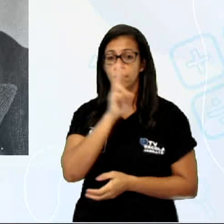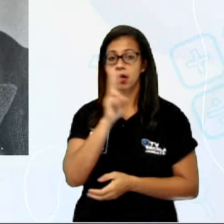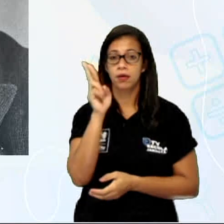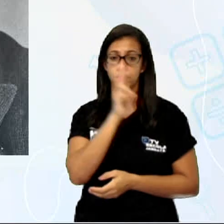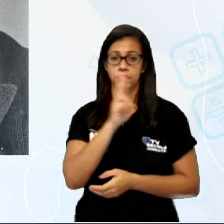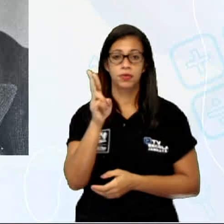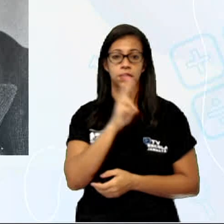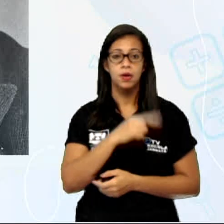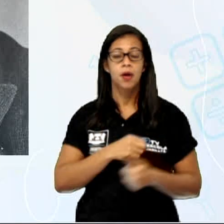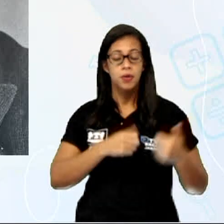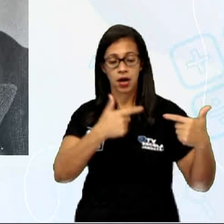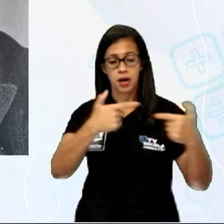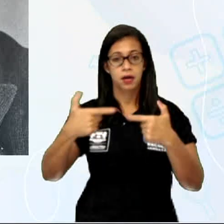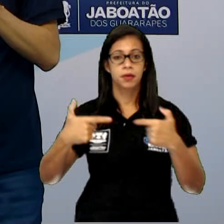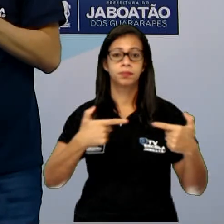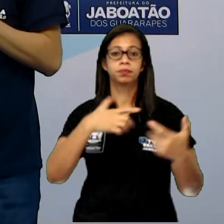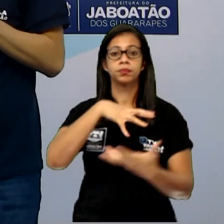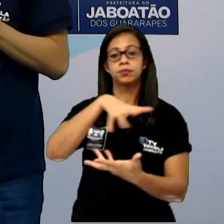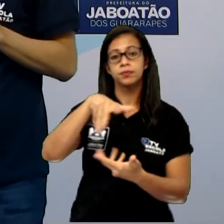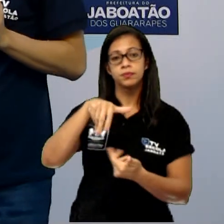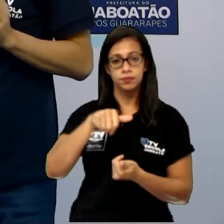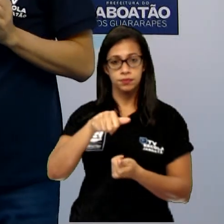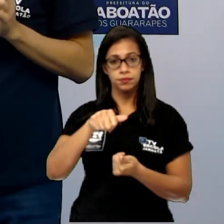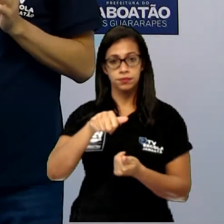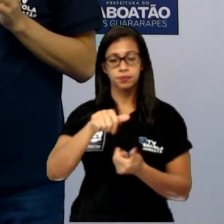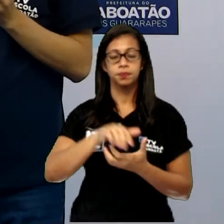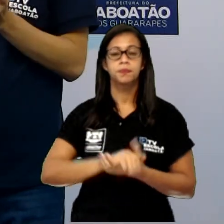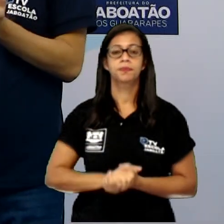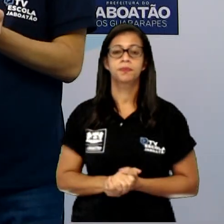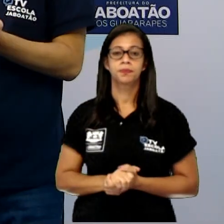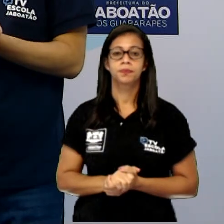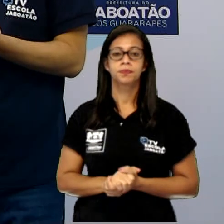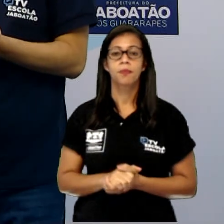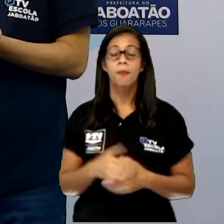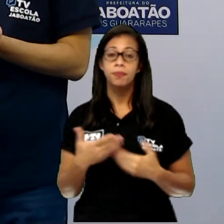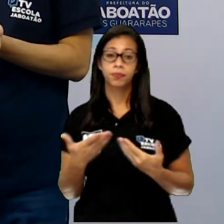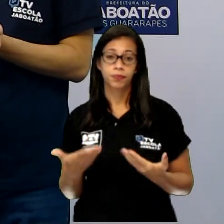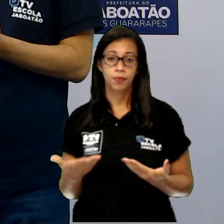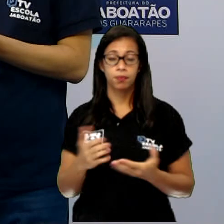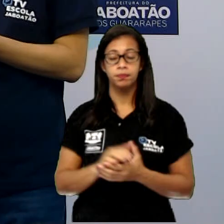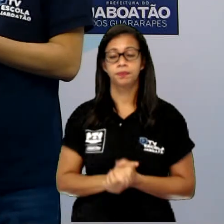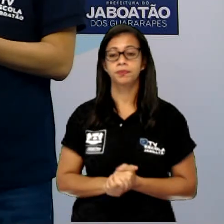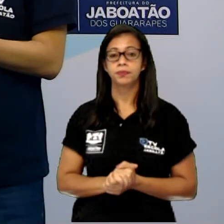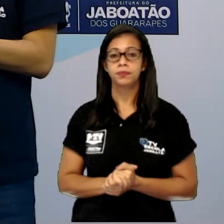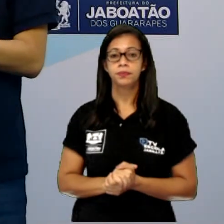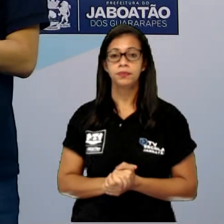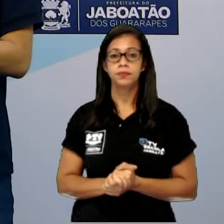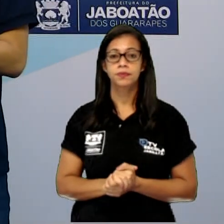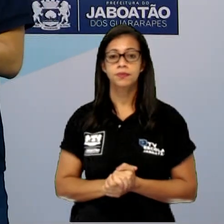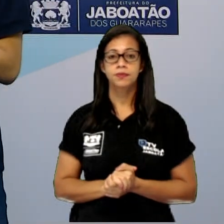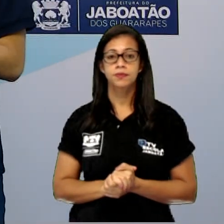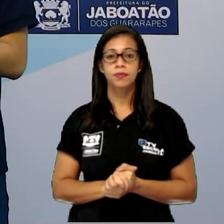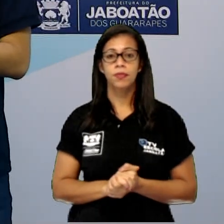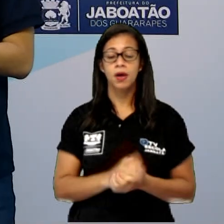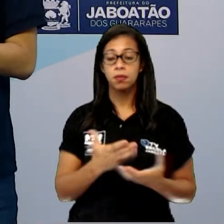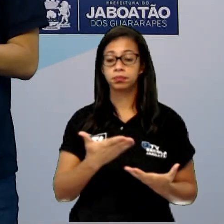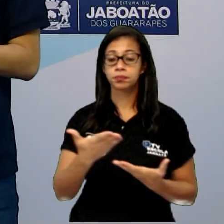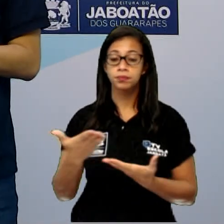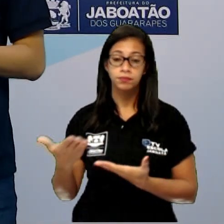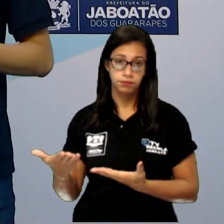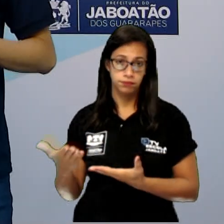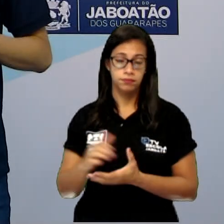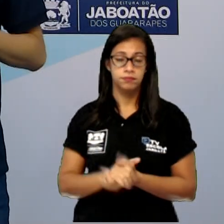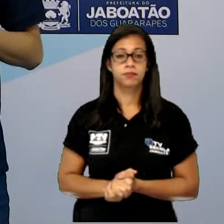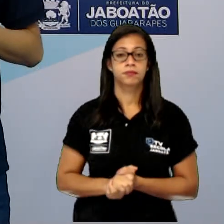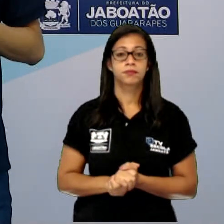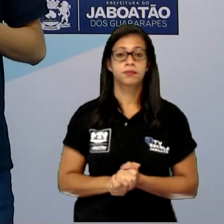os mencheviques. Galera, é o seguinte: a presença do Império Russo dentro da Primeira Guerra